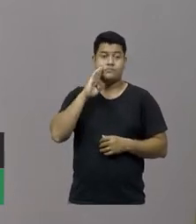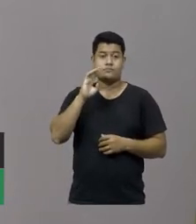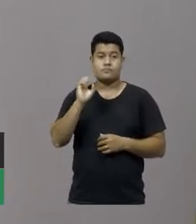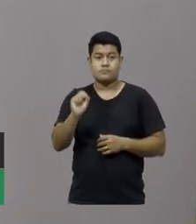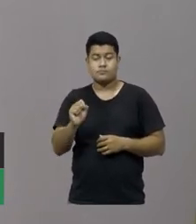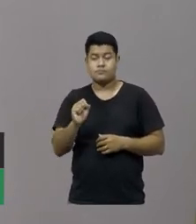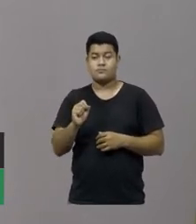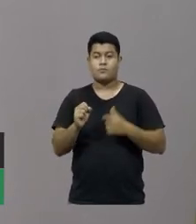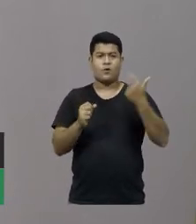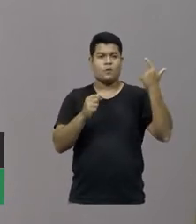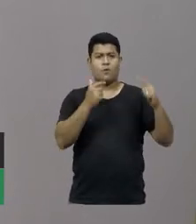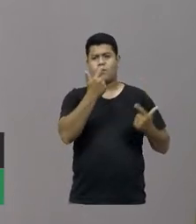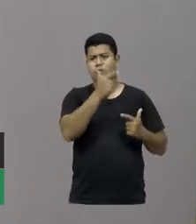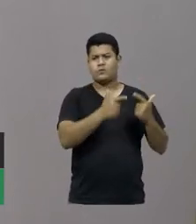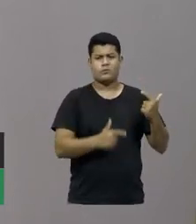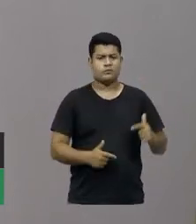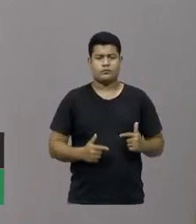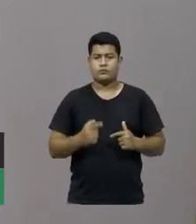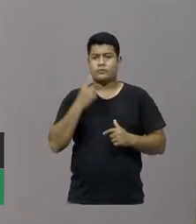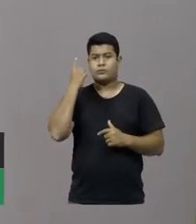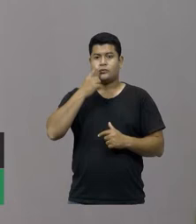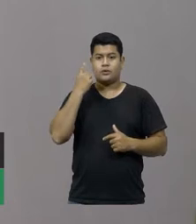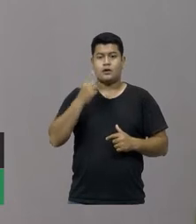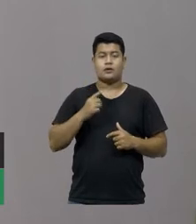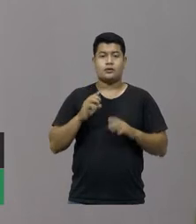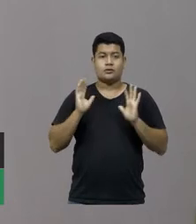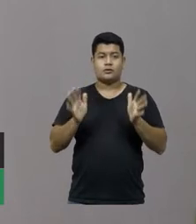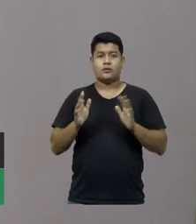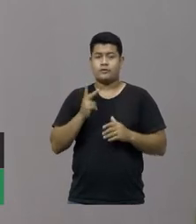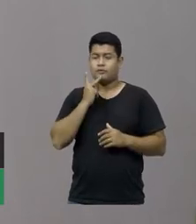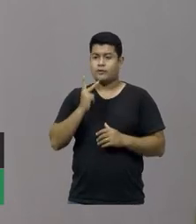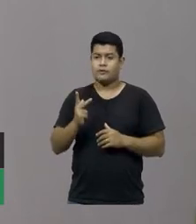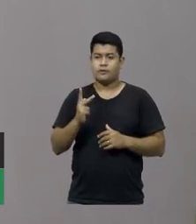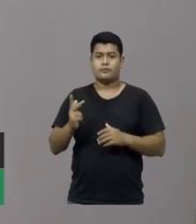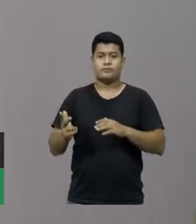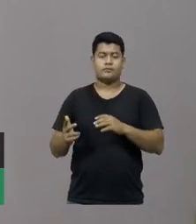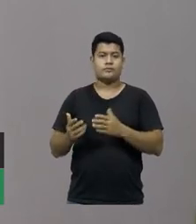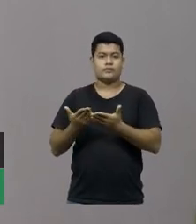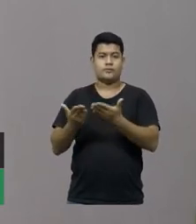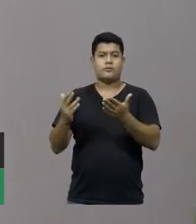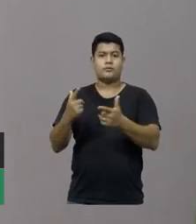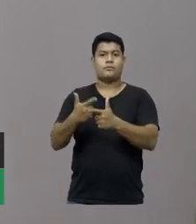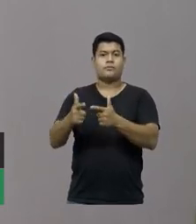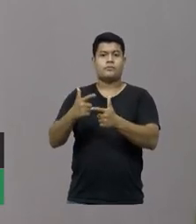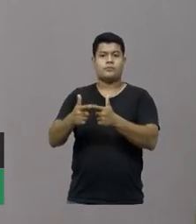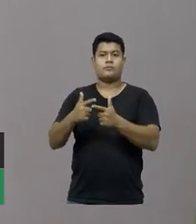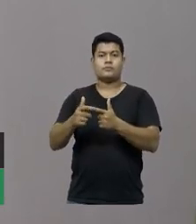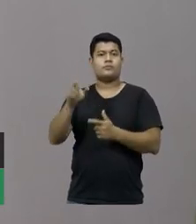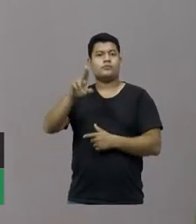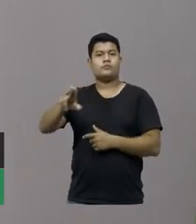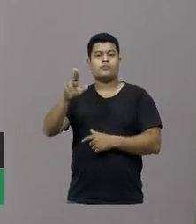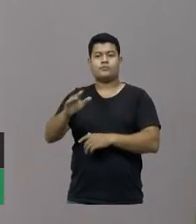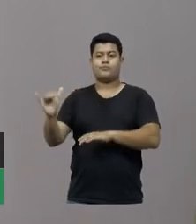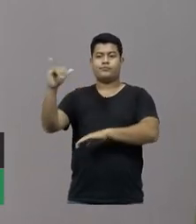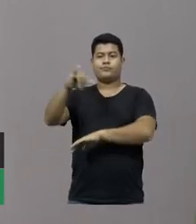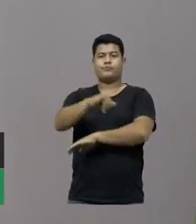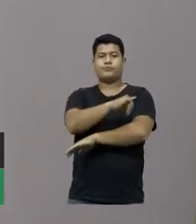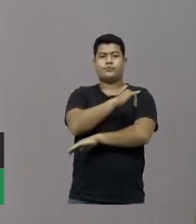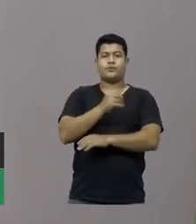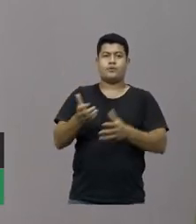já se manifestaram sobre esse assunto, que é a farra dos aviões. eu quero colocar